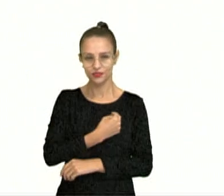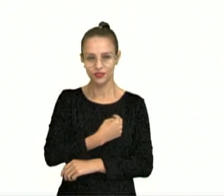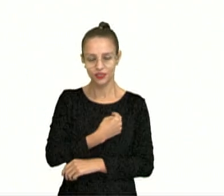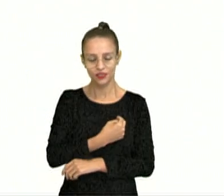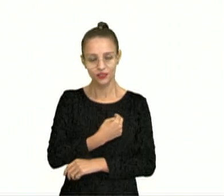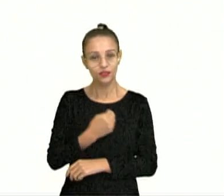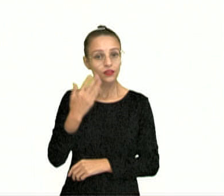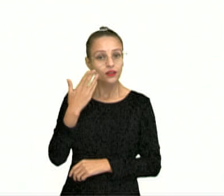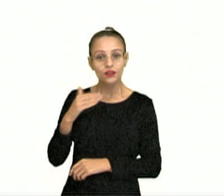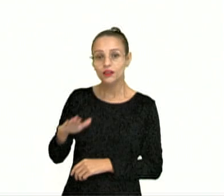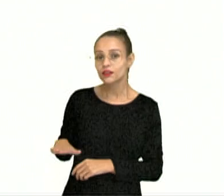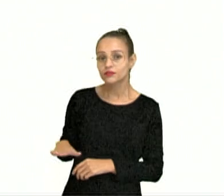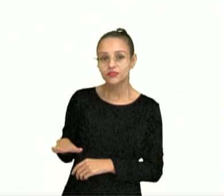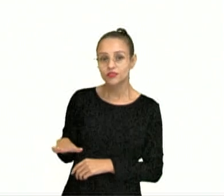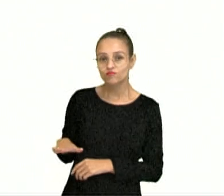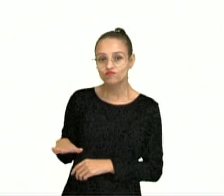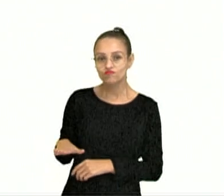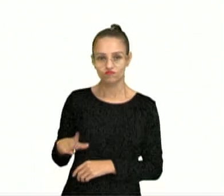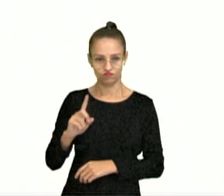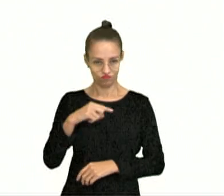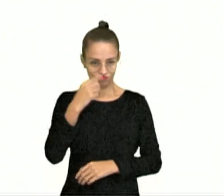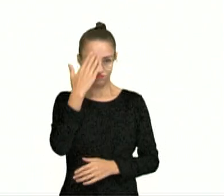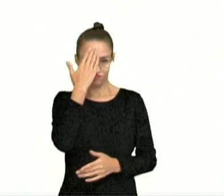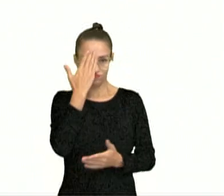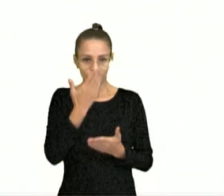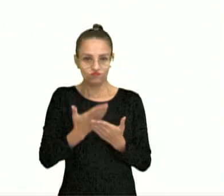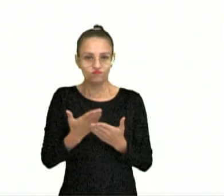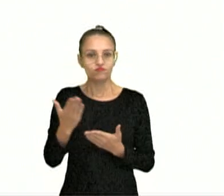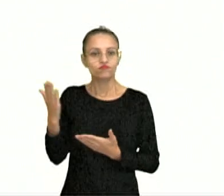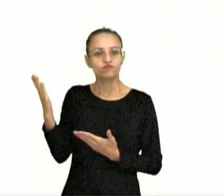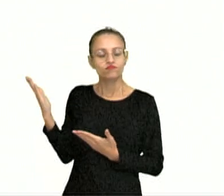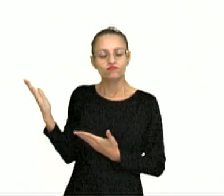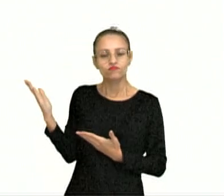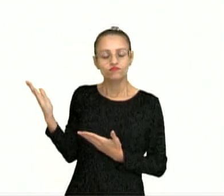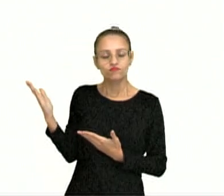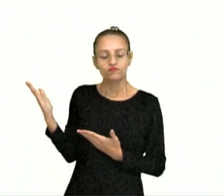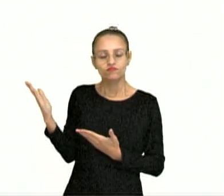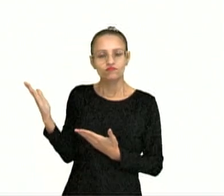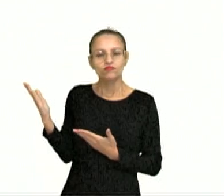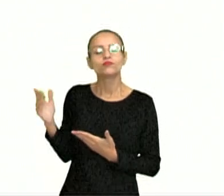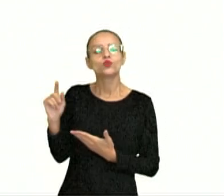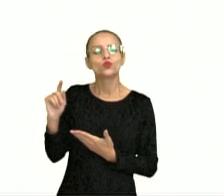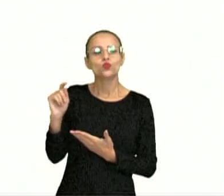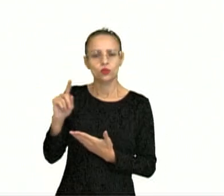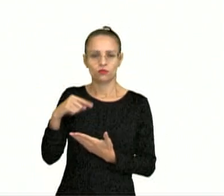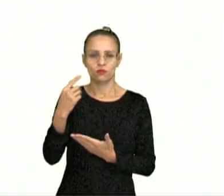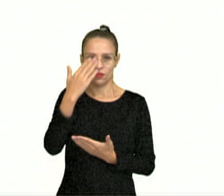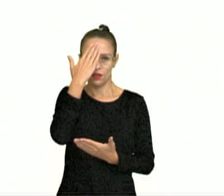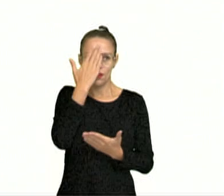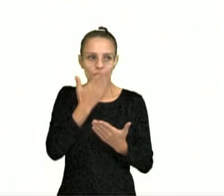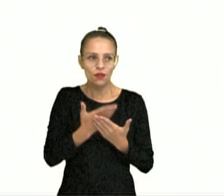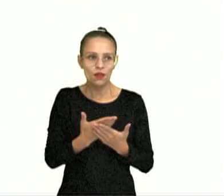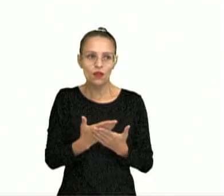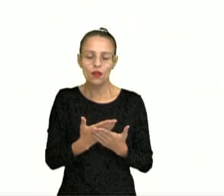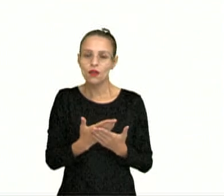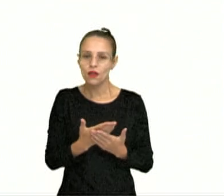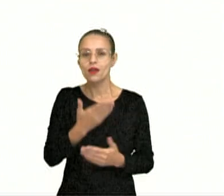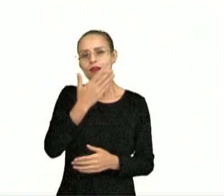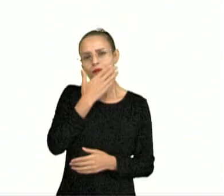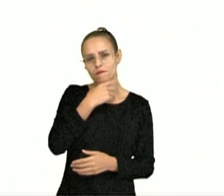tem uma criança, né? Então acreditamos, aqui é uma imagem que não nos traz muitas informações, mas acreditamos que sejam os